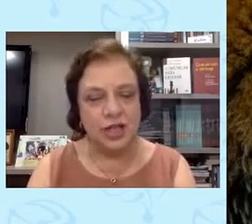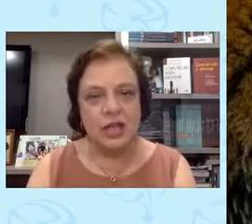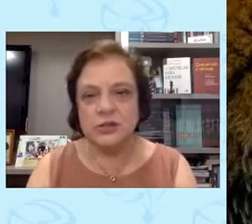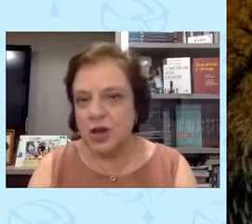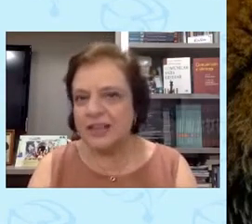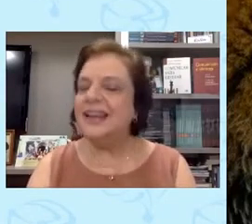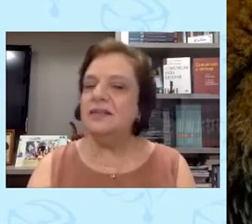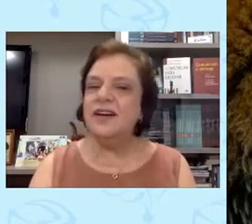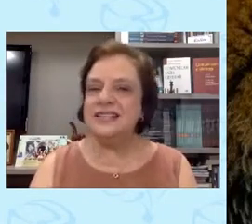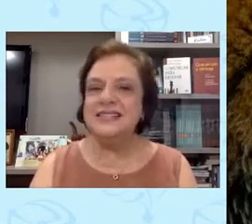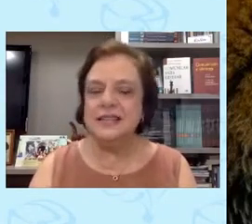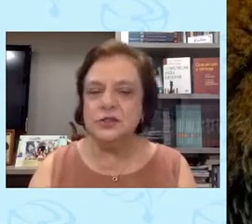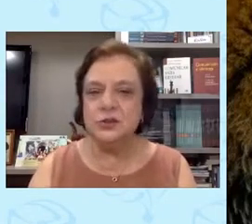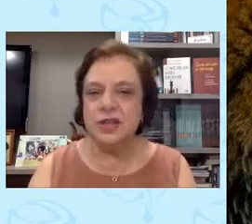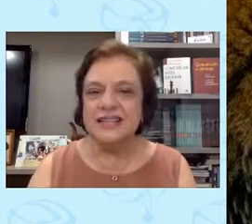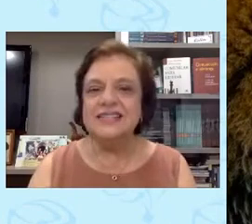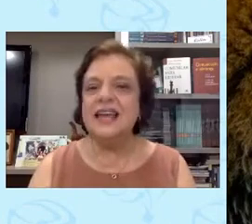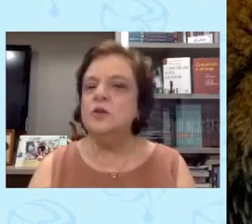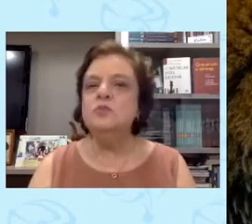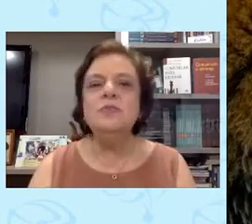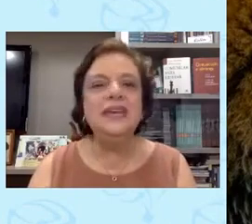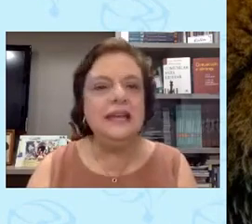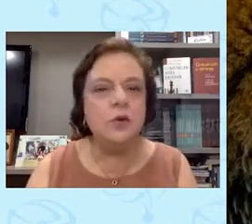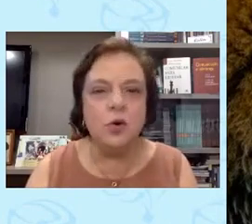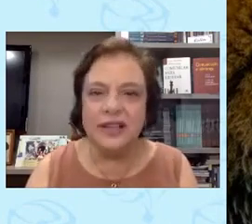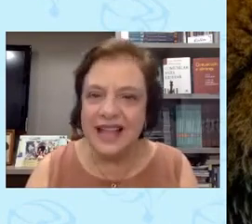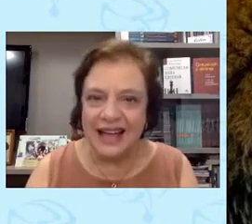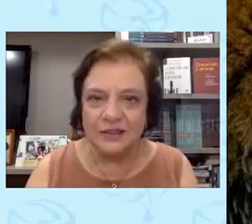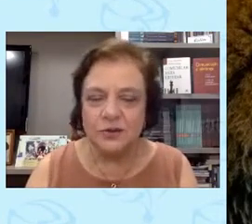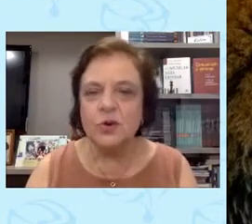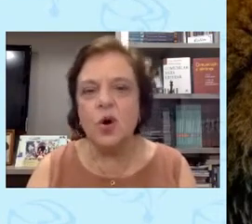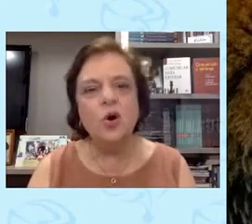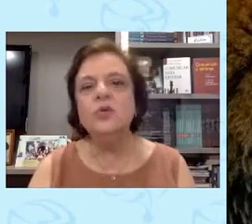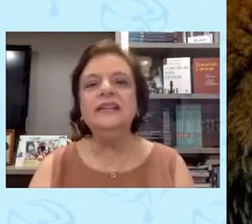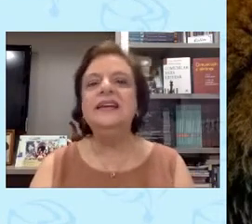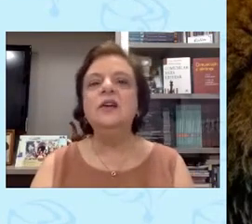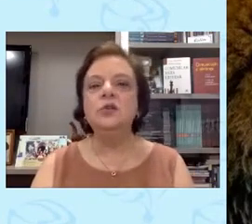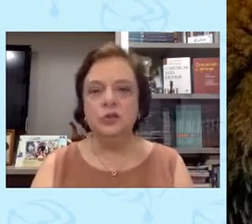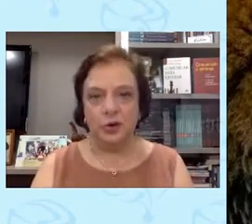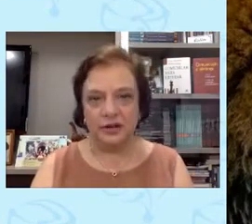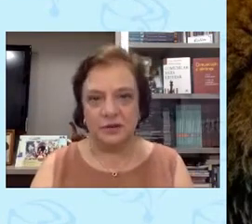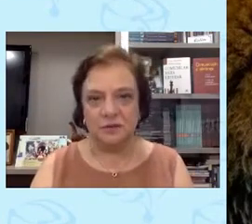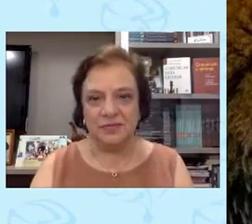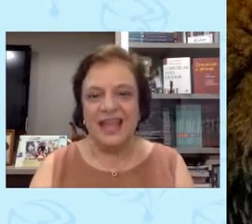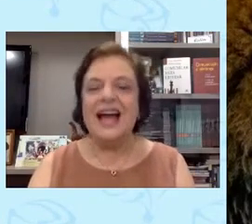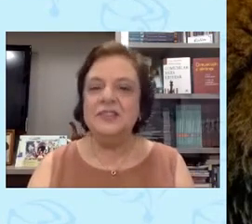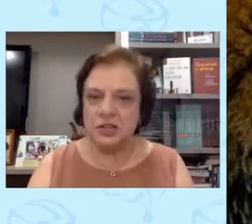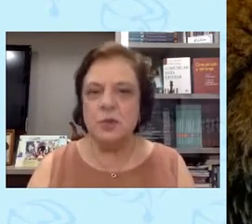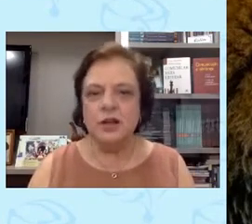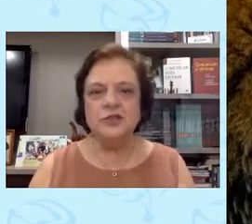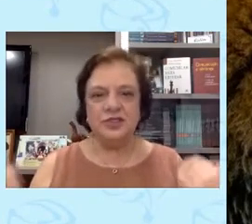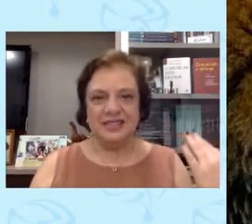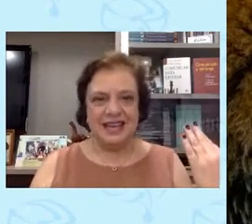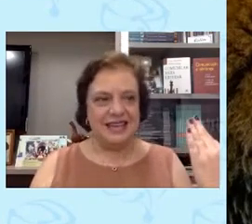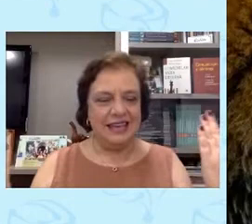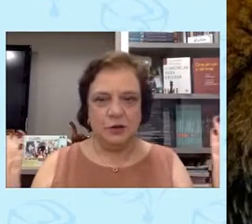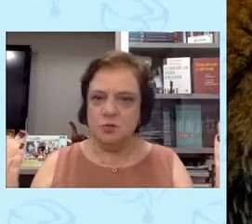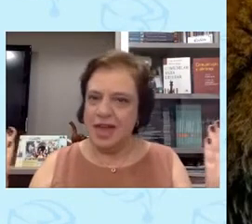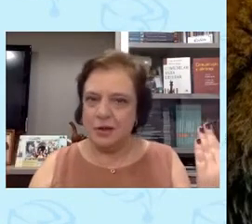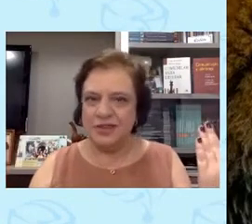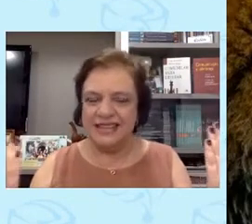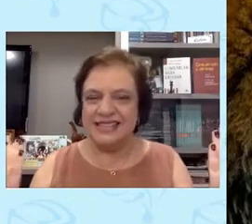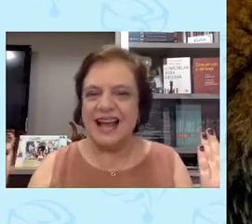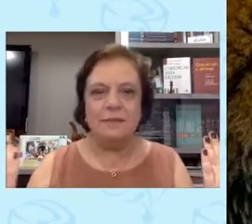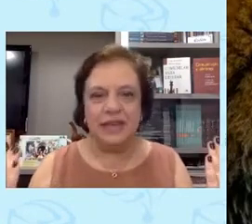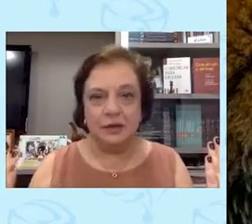do outro. Só que ela faz isso sem o mínimo cuidado com o interlocutor. a gente pode dizer que